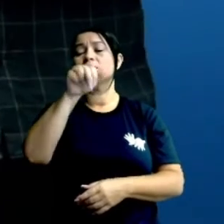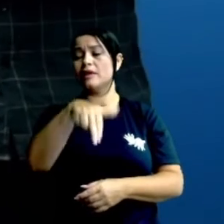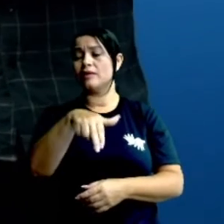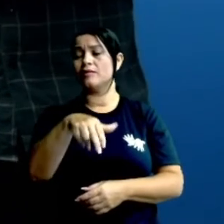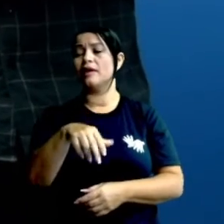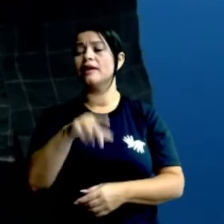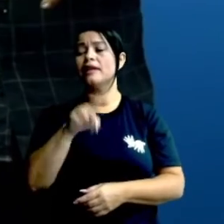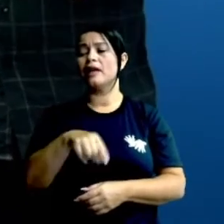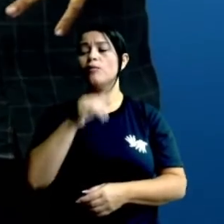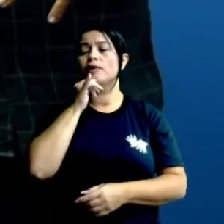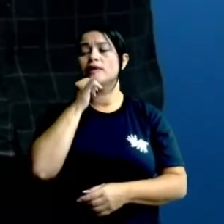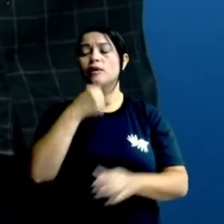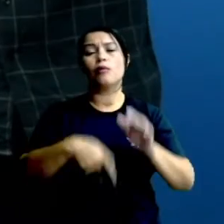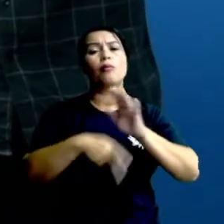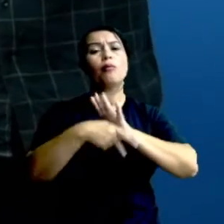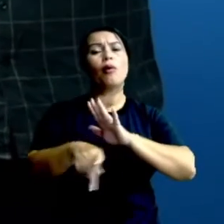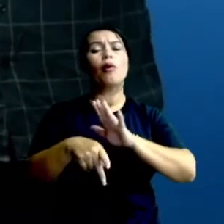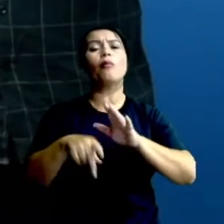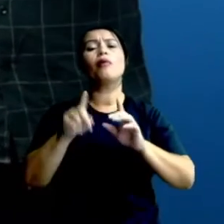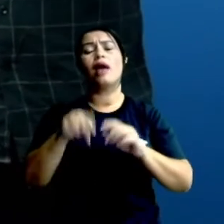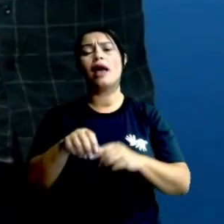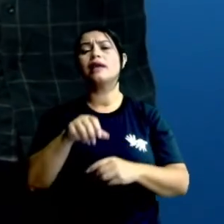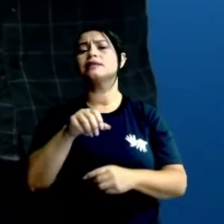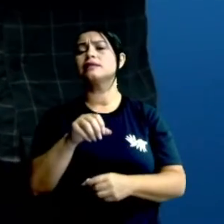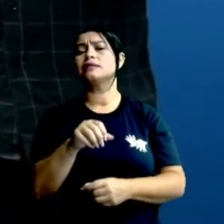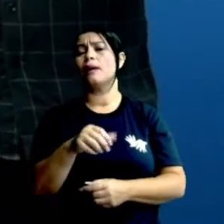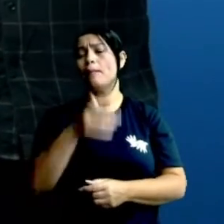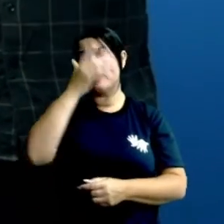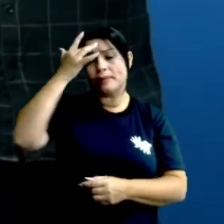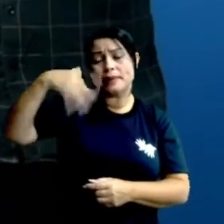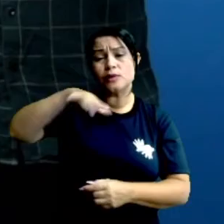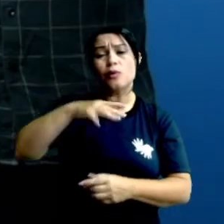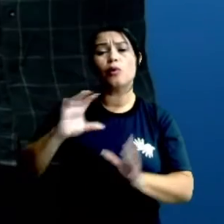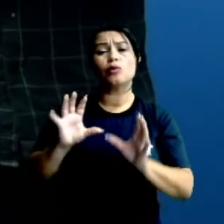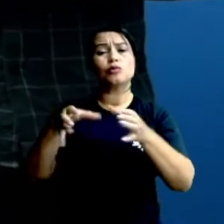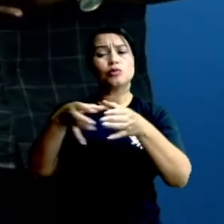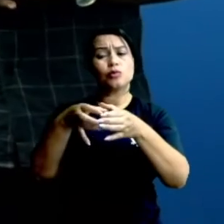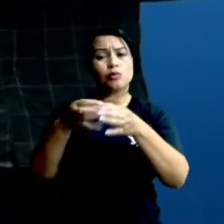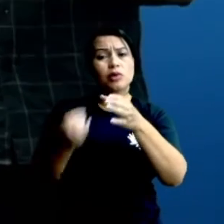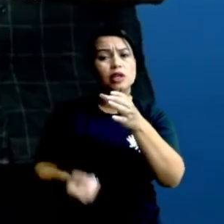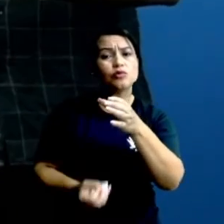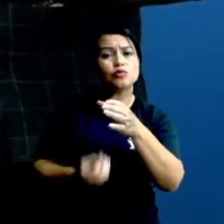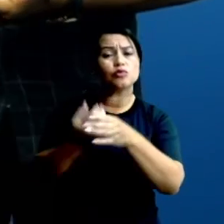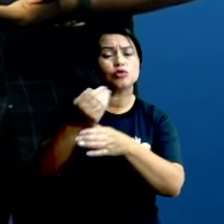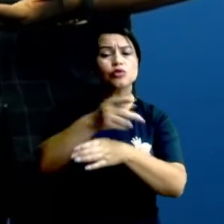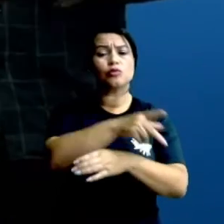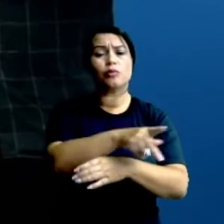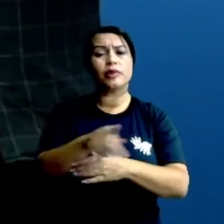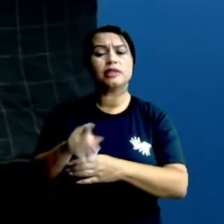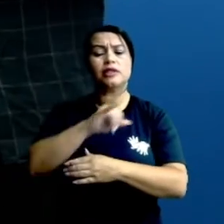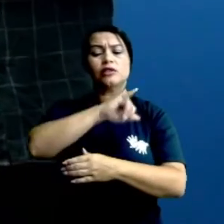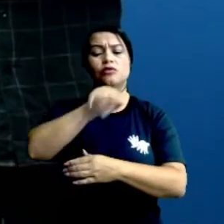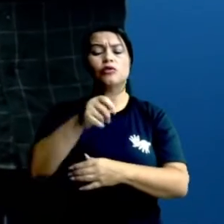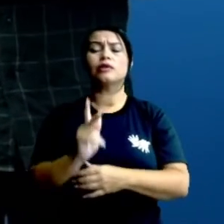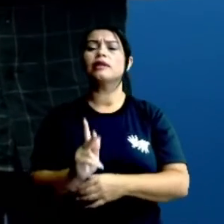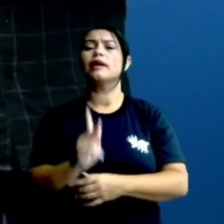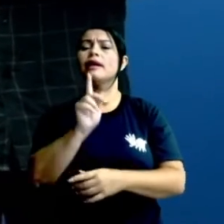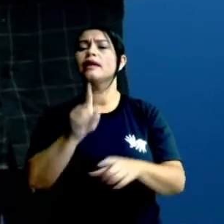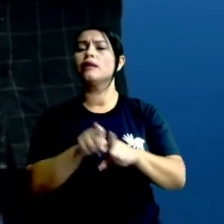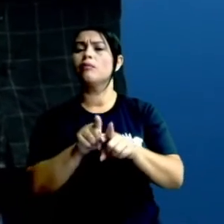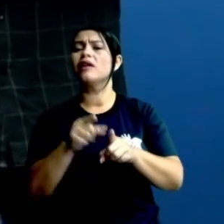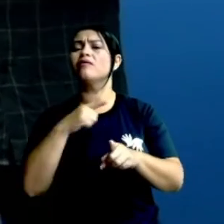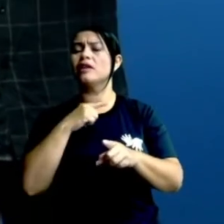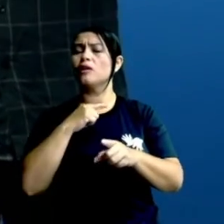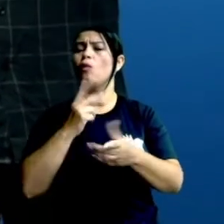Desenvolvimento do Nordeste, tá? Então, essas superintendências que vão estar surgindo aí no governo JK e também vão ocorrer em outros